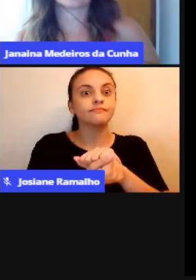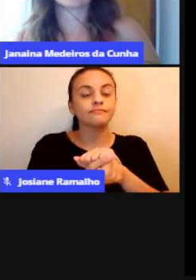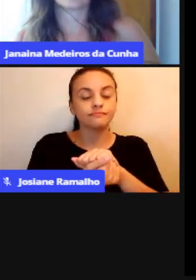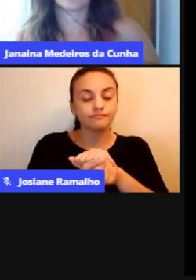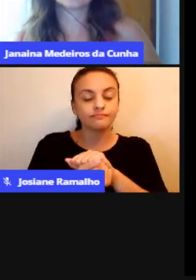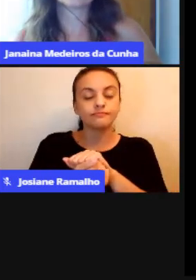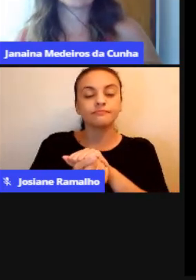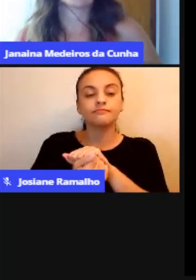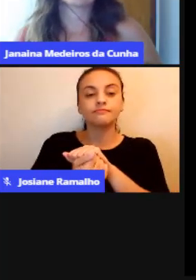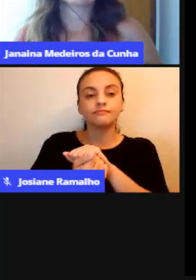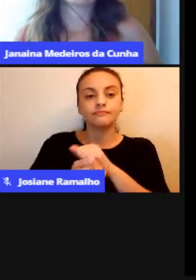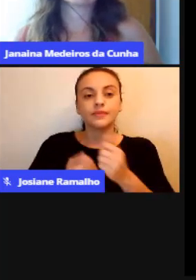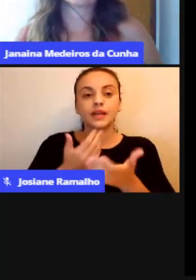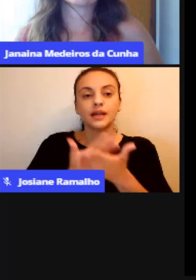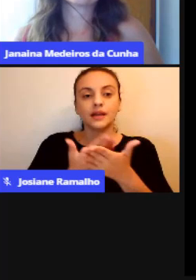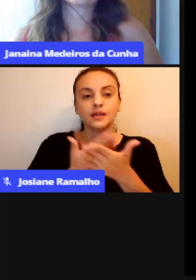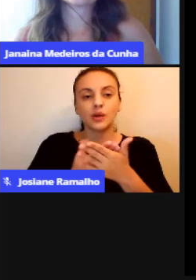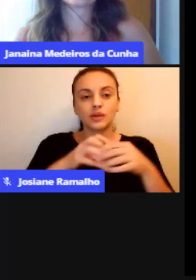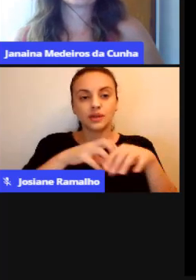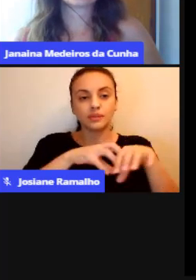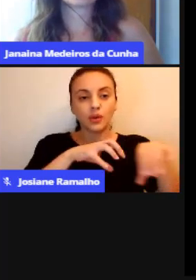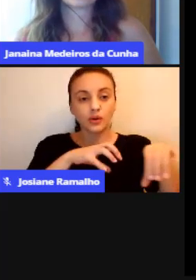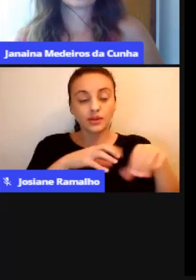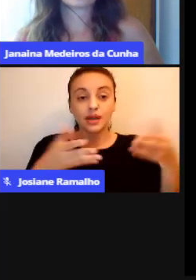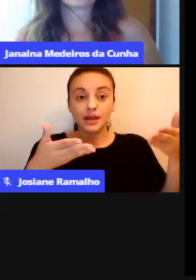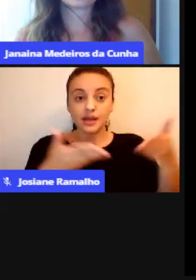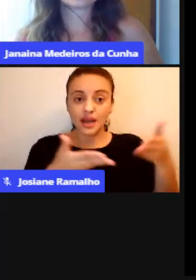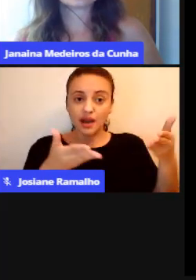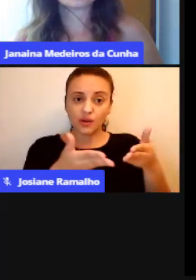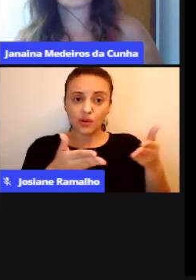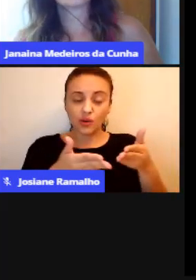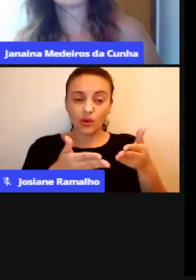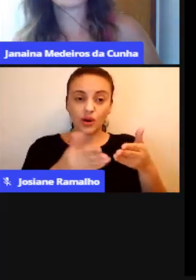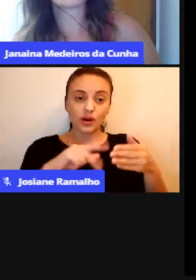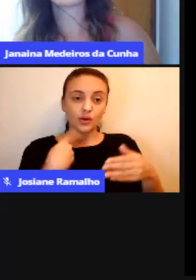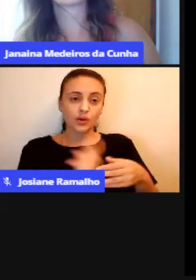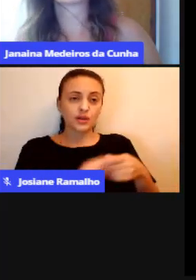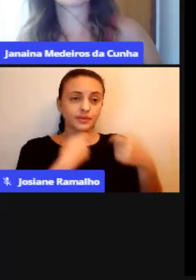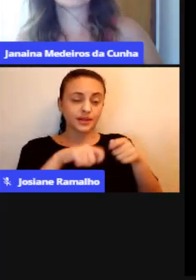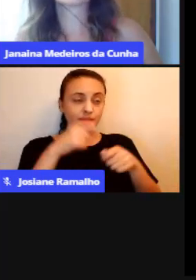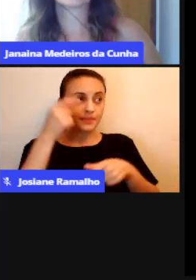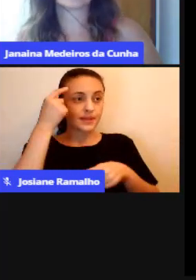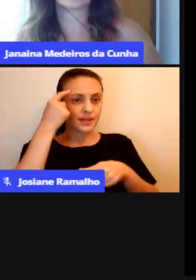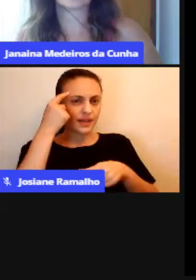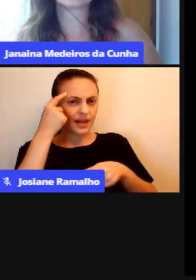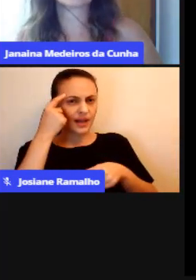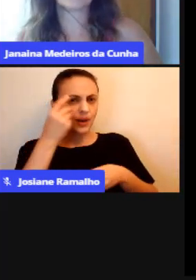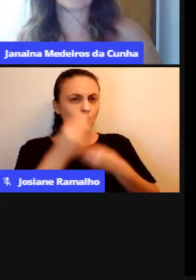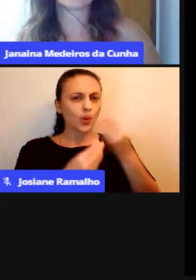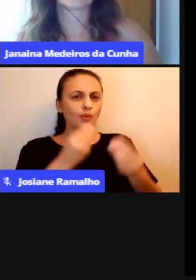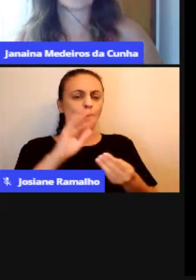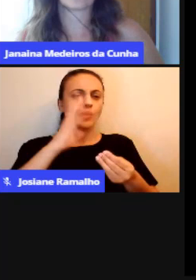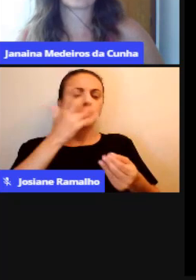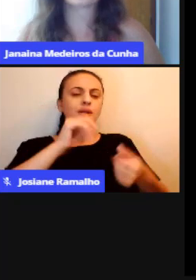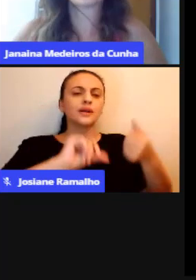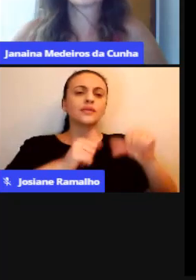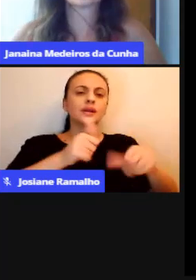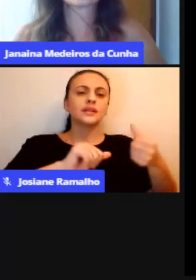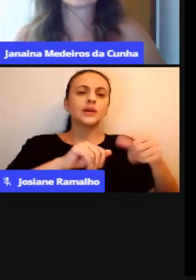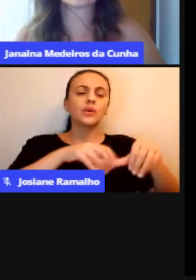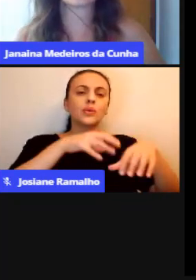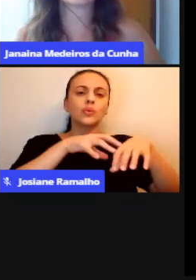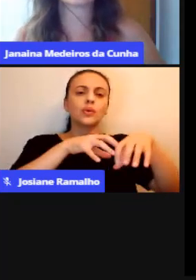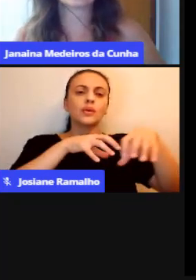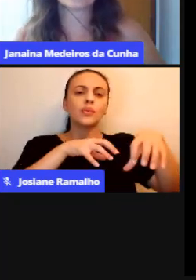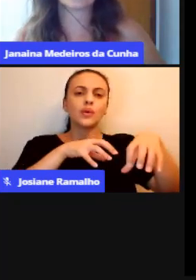essas aulas remotas, e agora nós temos que sempre estar pensando na avaliação remota também. Como que nós